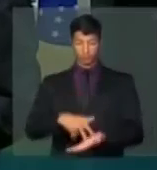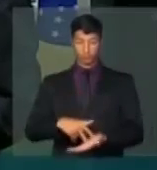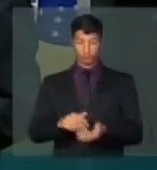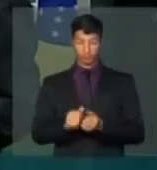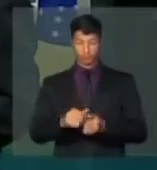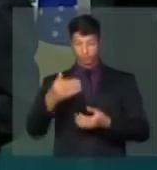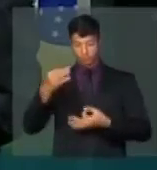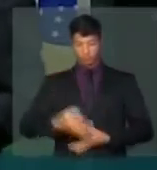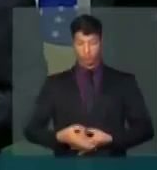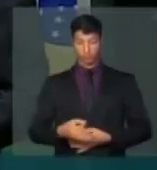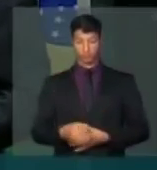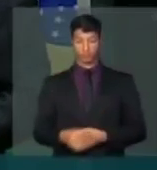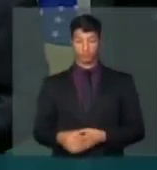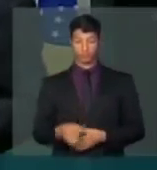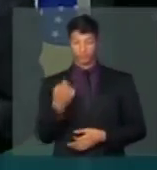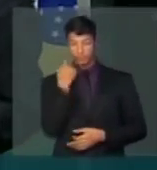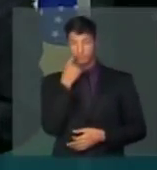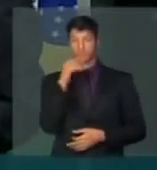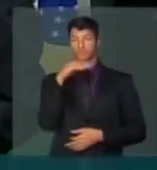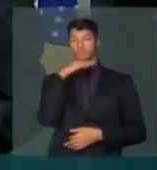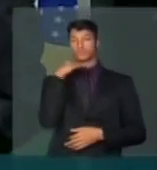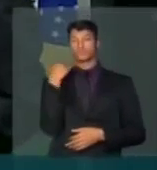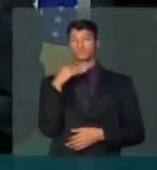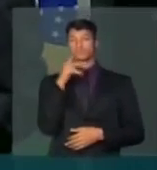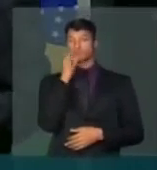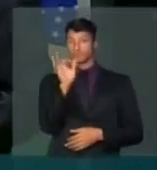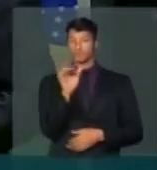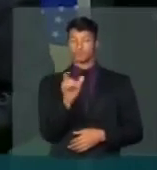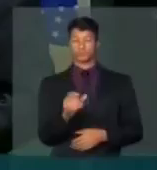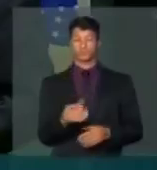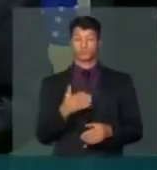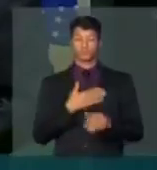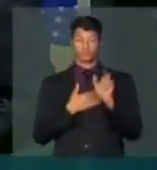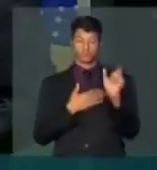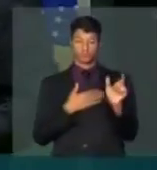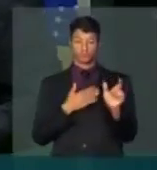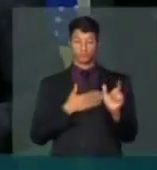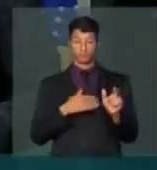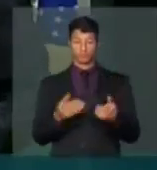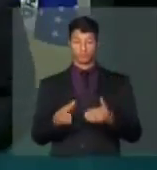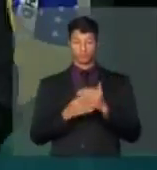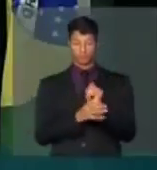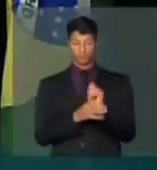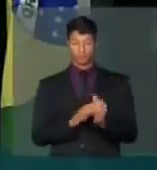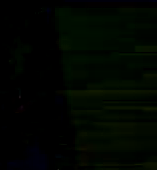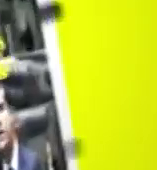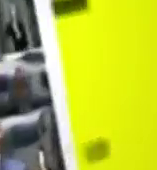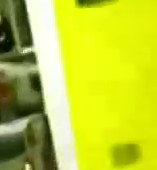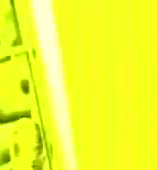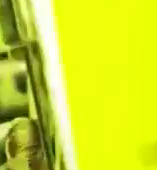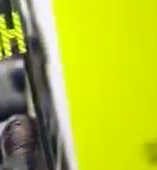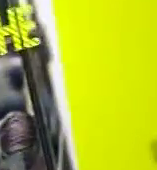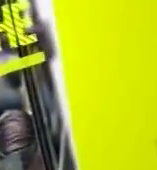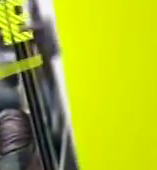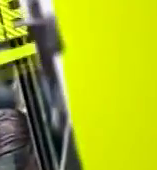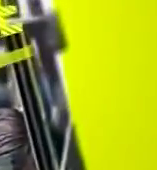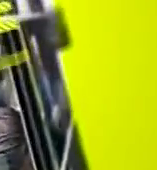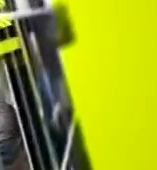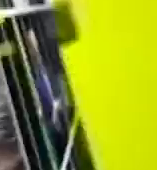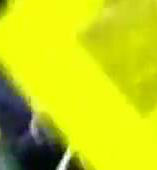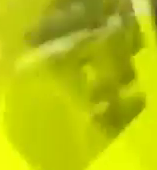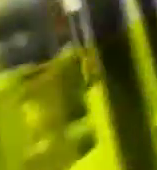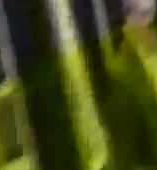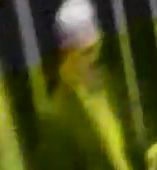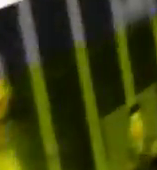e com retidão. O peixe morre pela boca, o homem pela palavra. Dou a minha e me garanto. Muito obrigado. Que não que